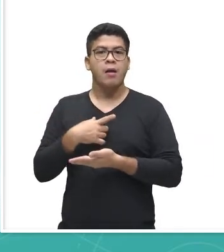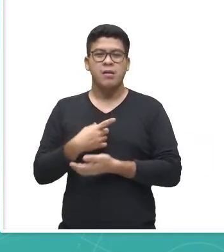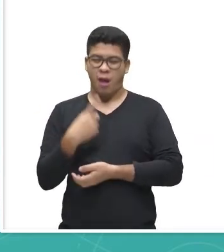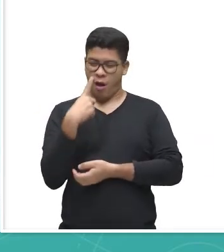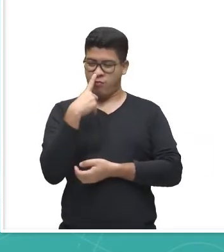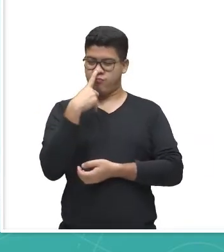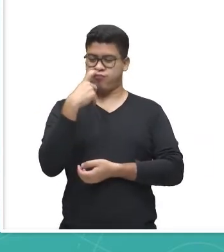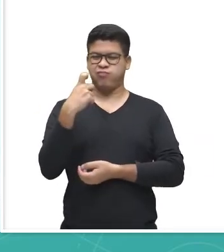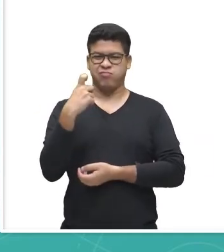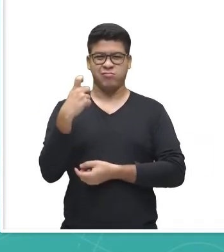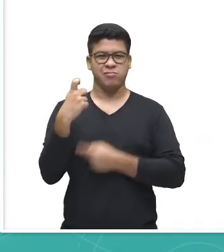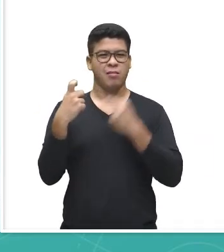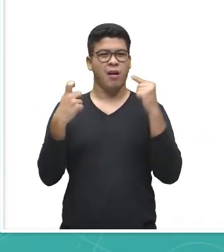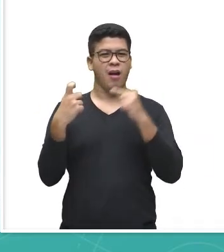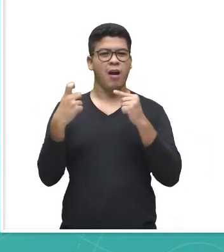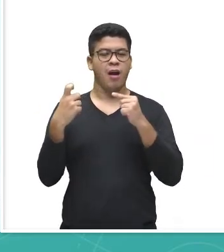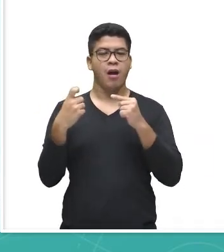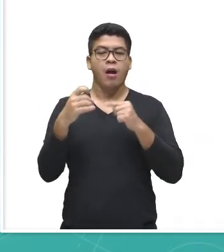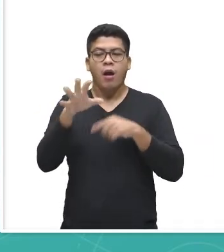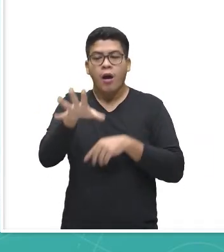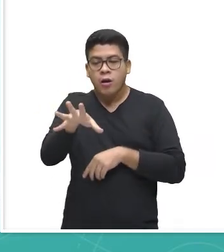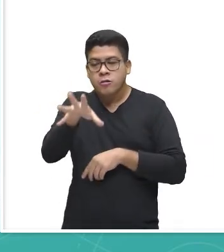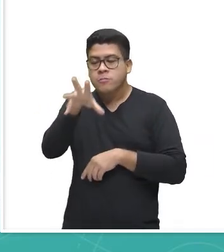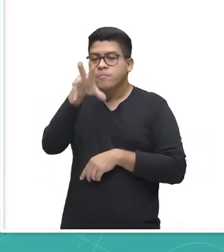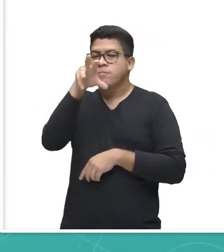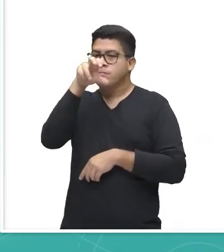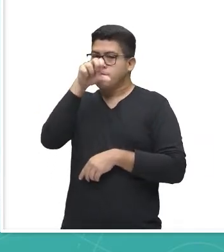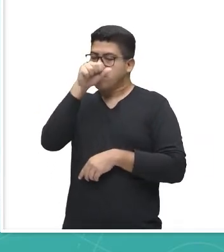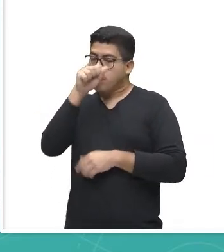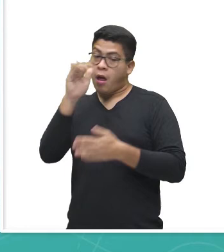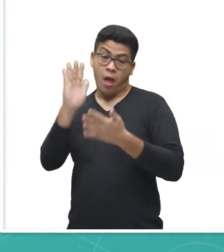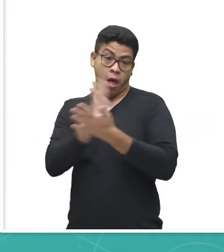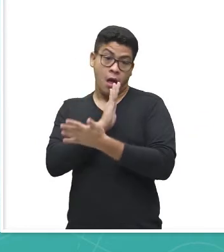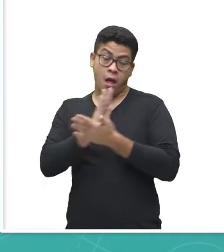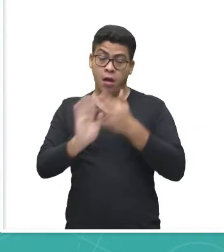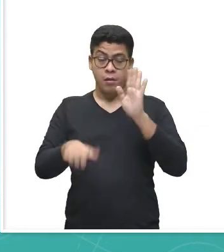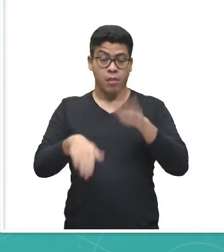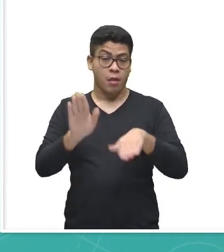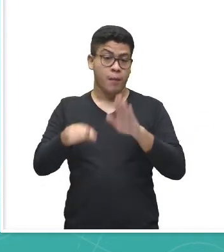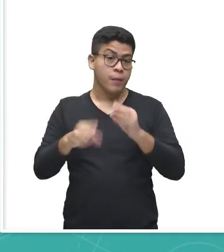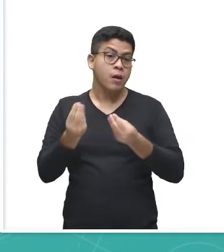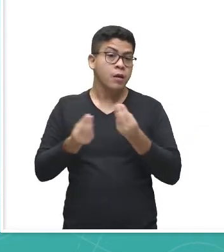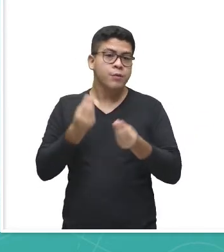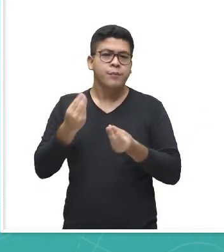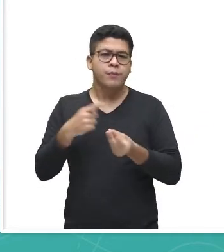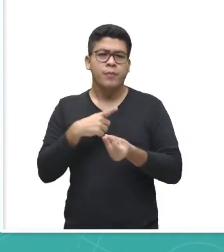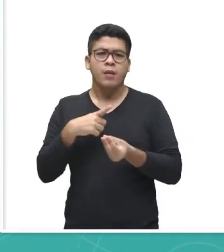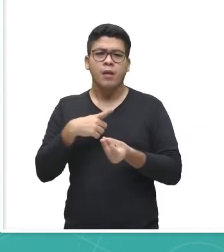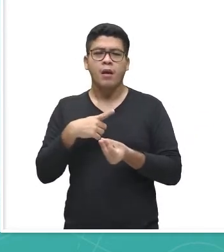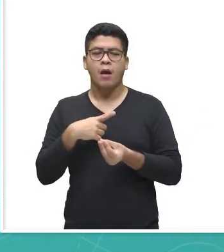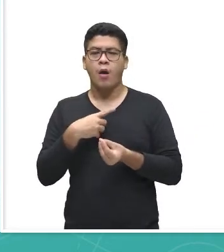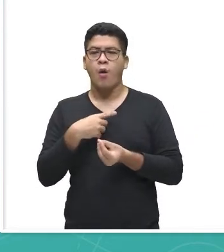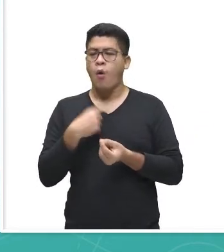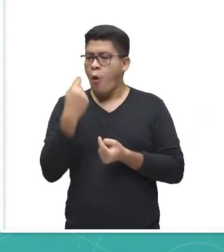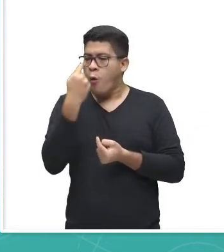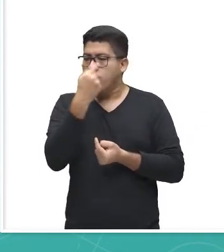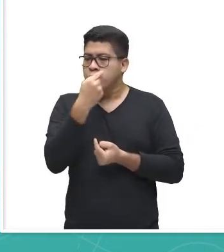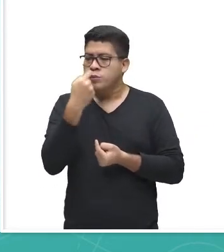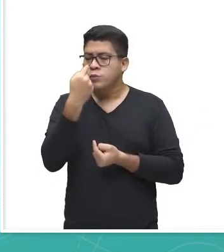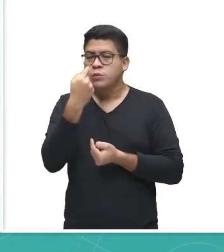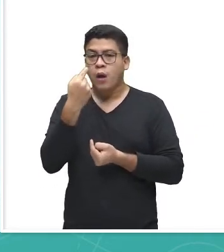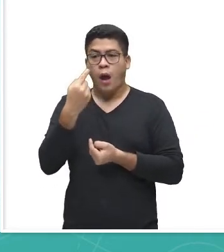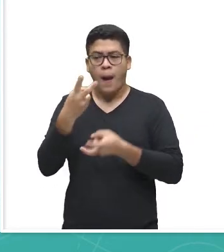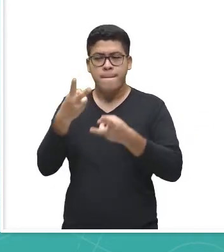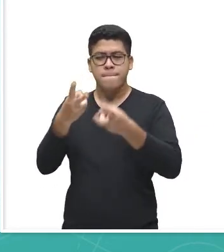é popularmente conhecido como cheiro. O odor é definido como tudo aquilo que pode ser definido